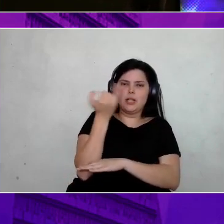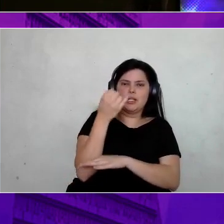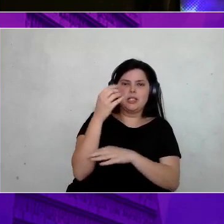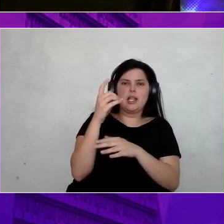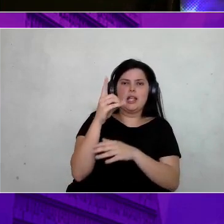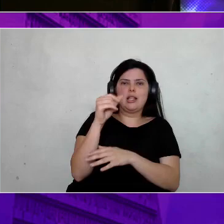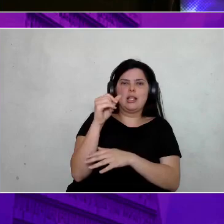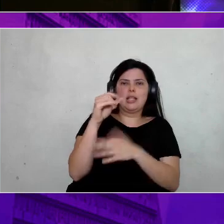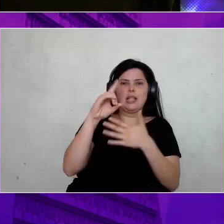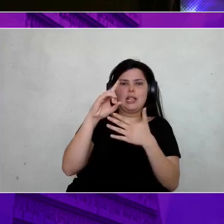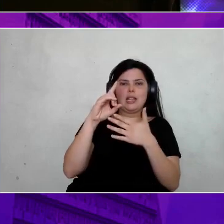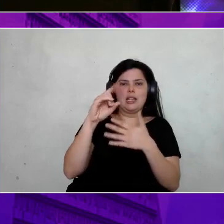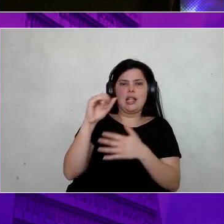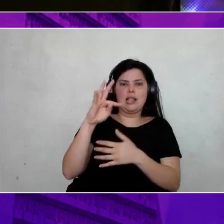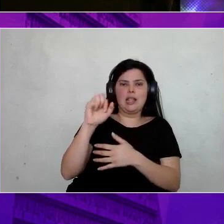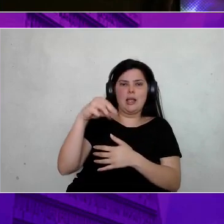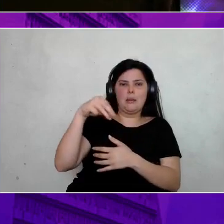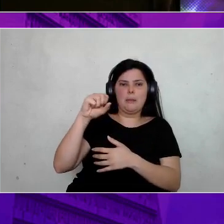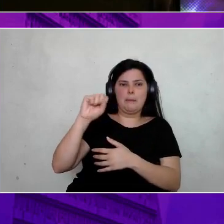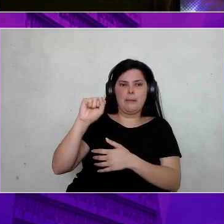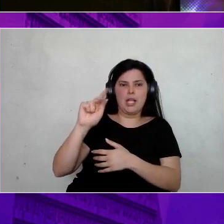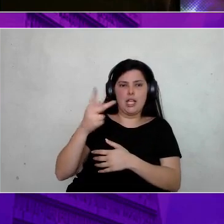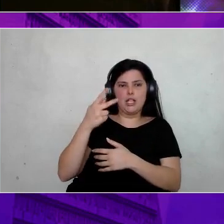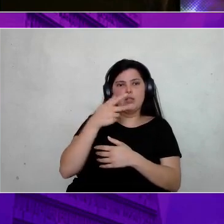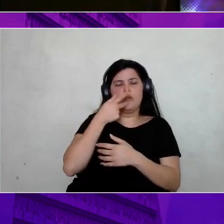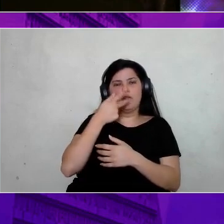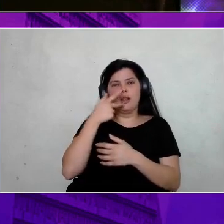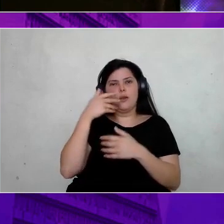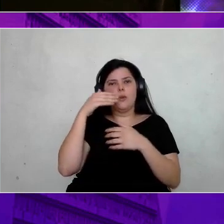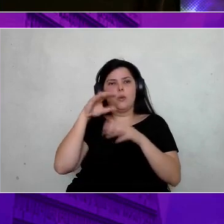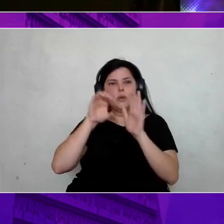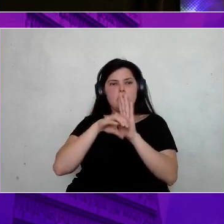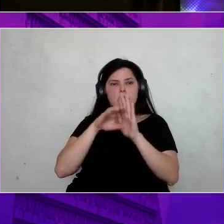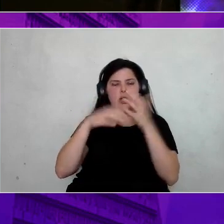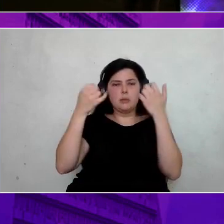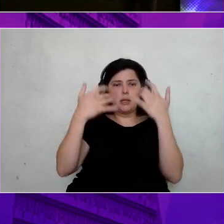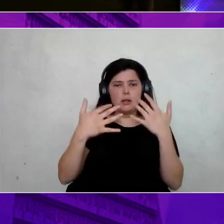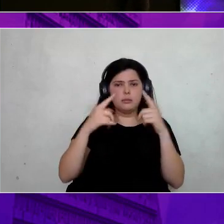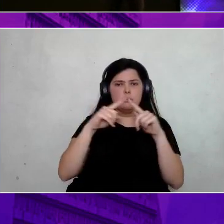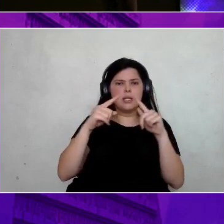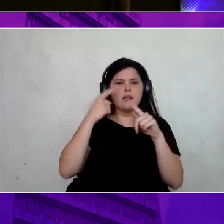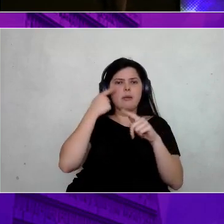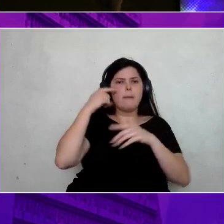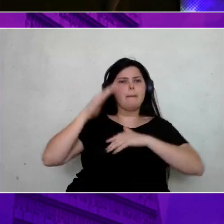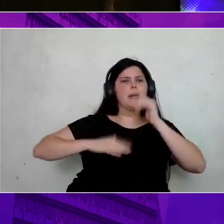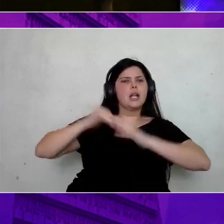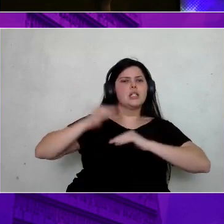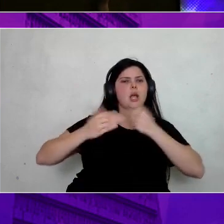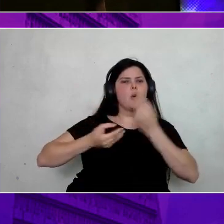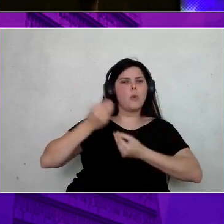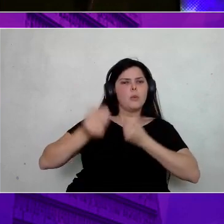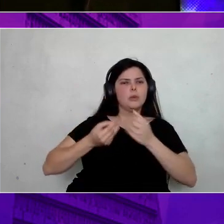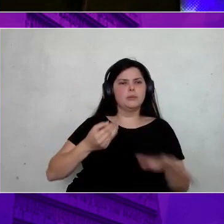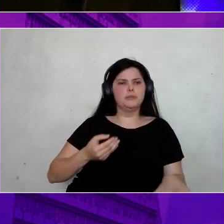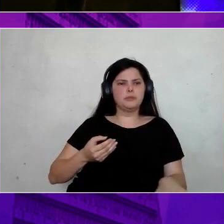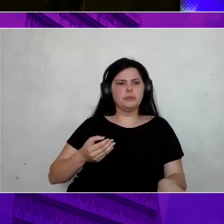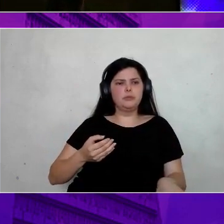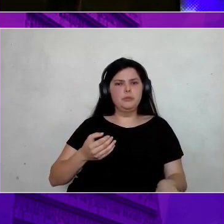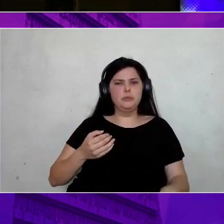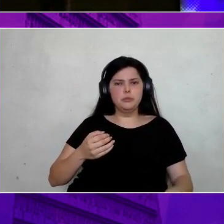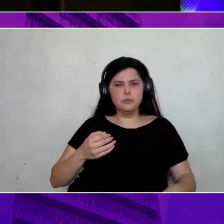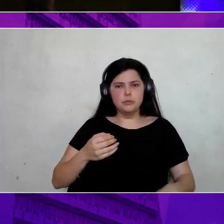um todo. Legal, falamos conceitualmente, mas se a gente for ver na prática, vamos supor que você,